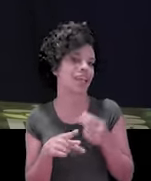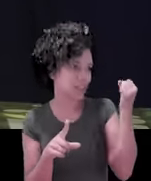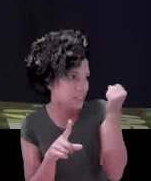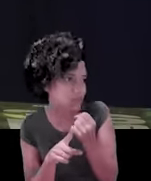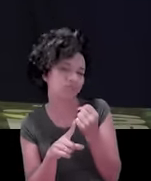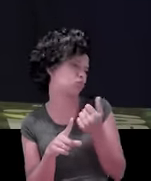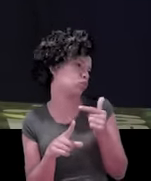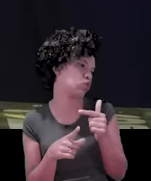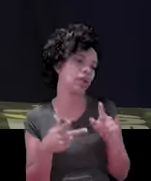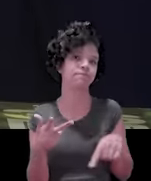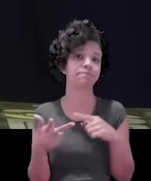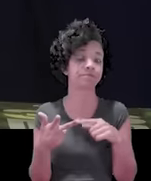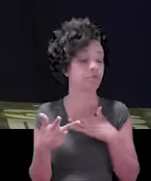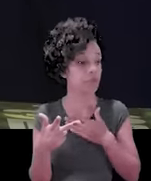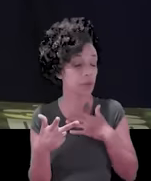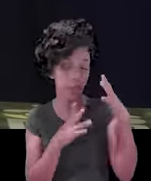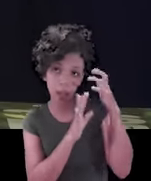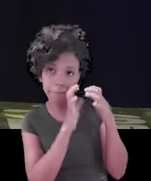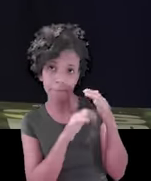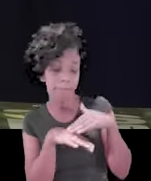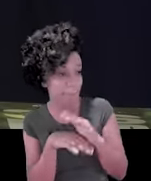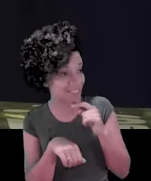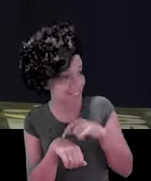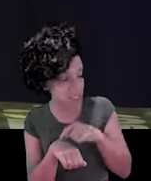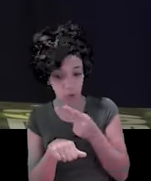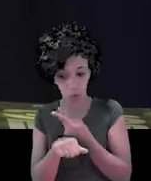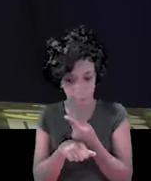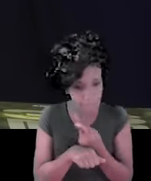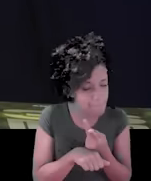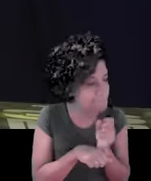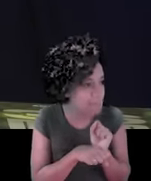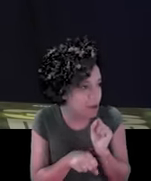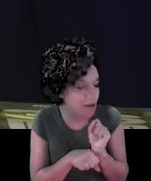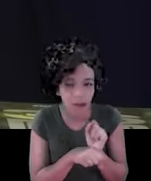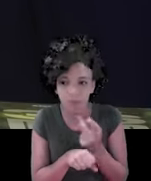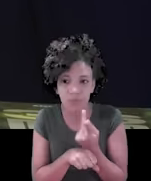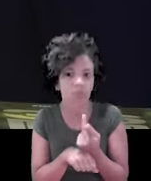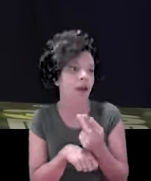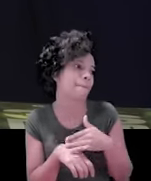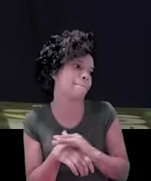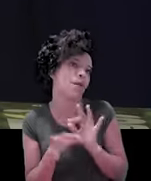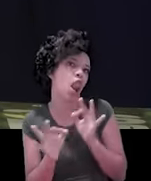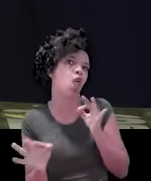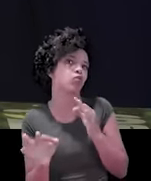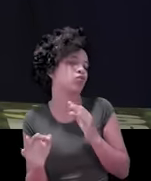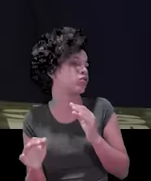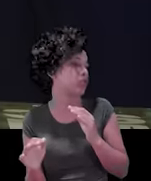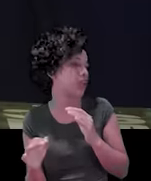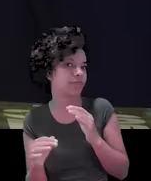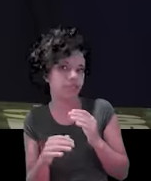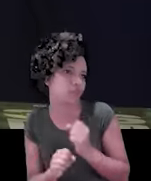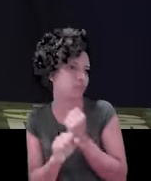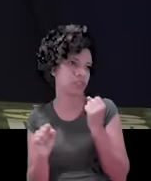possibilitasse caçar e na minha cabeça quanto mais tempo ficasse parado gastar se tem que fazer para caçar mas não já tava da minha família